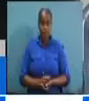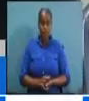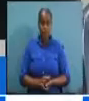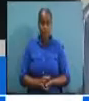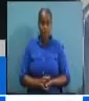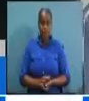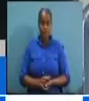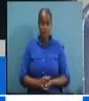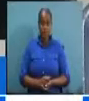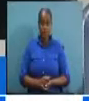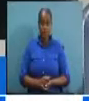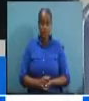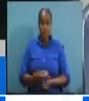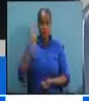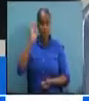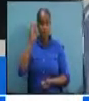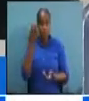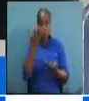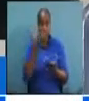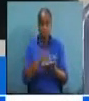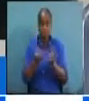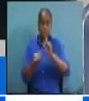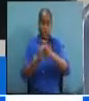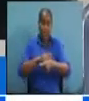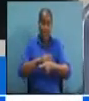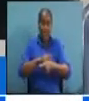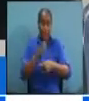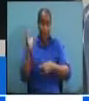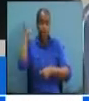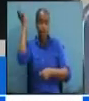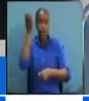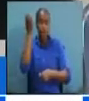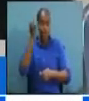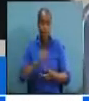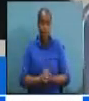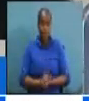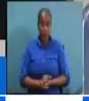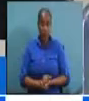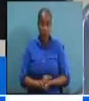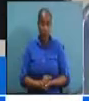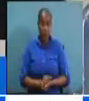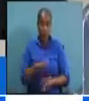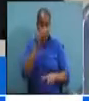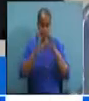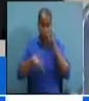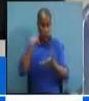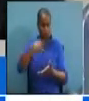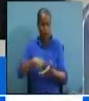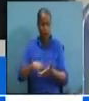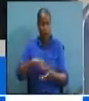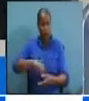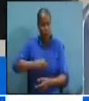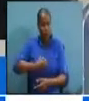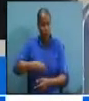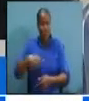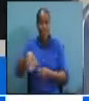e reflexos, digamos assim, das mudanças climáticas, não foram instituições, investidores que, preocupados com